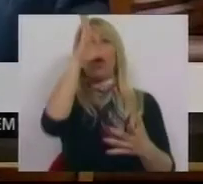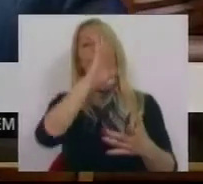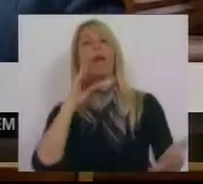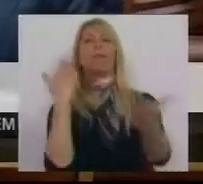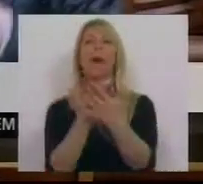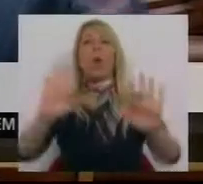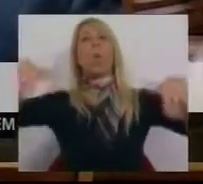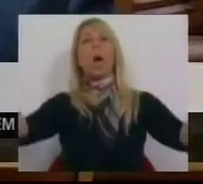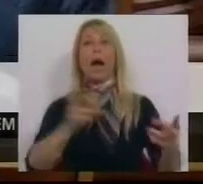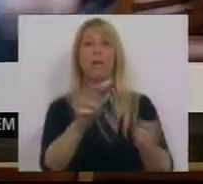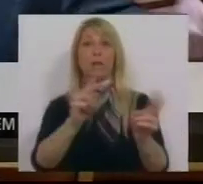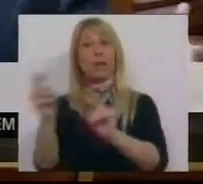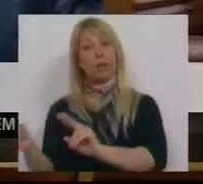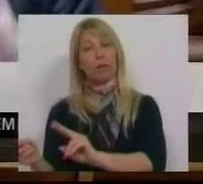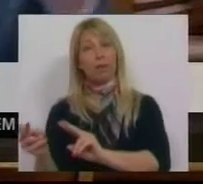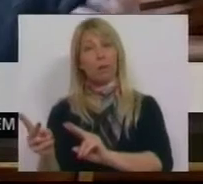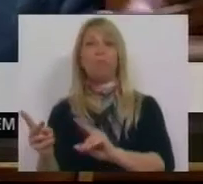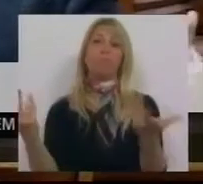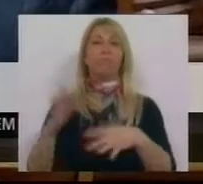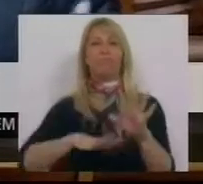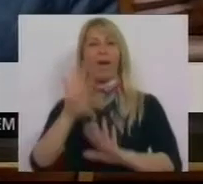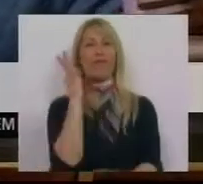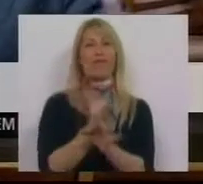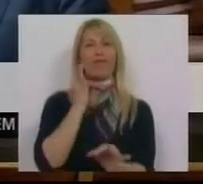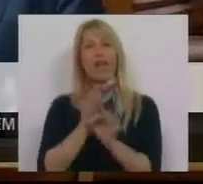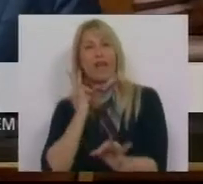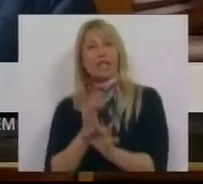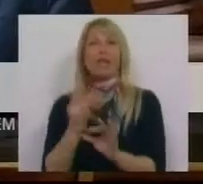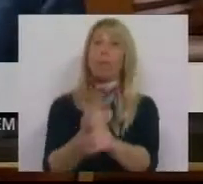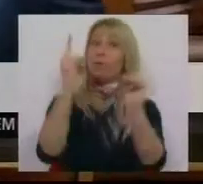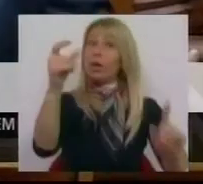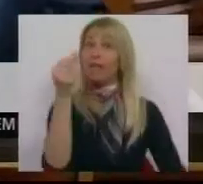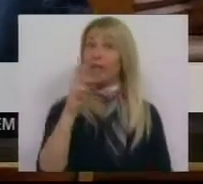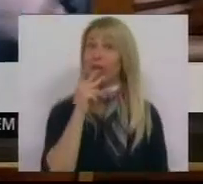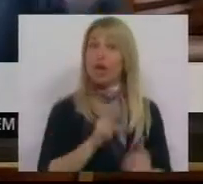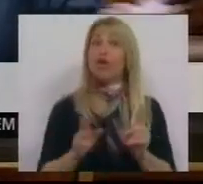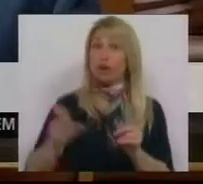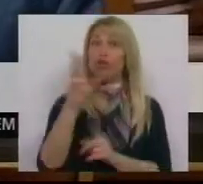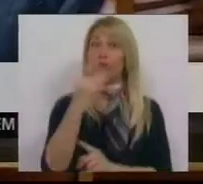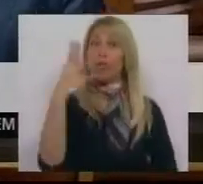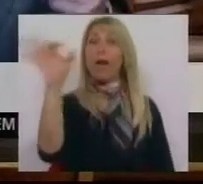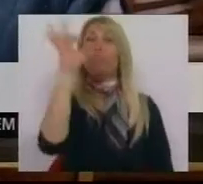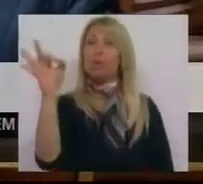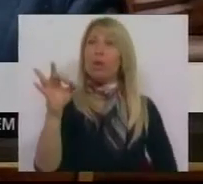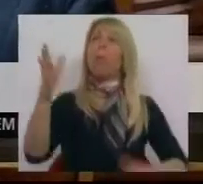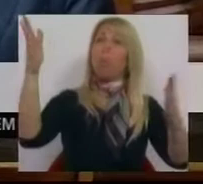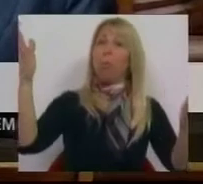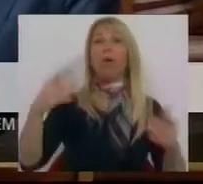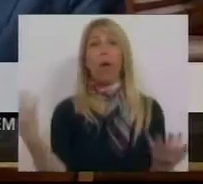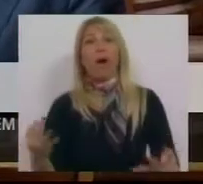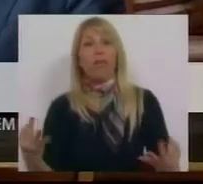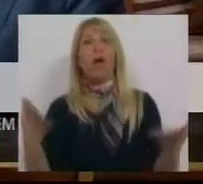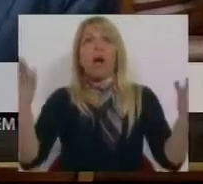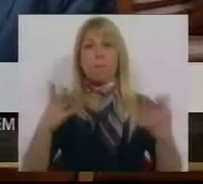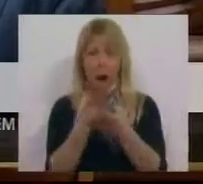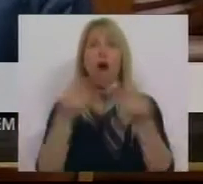alternativa. Lançar foguetes, porque temos as taxas de juros a 4%, reconhece, mas não resolve o problema de fundo,